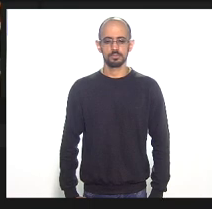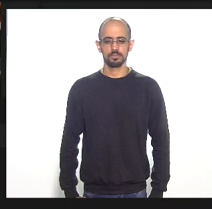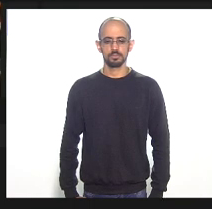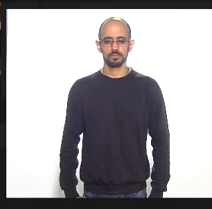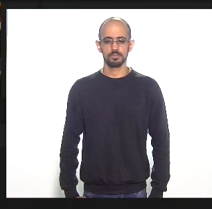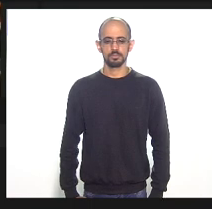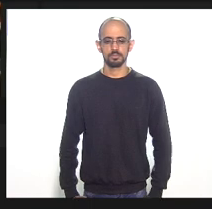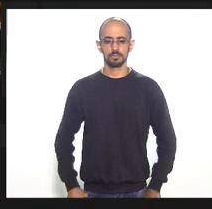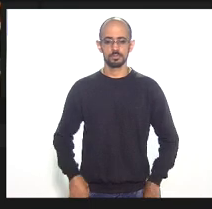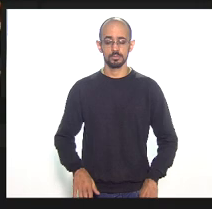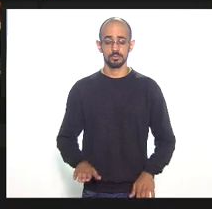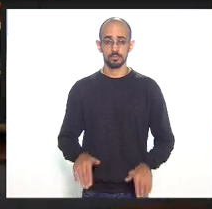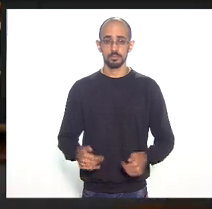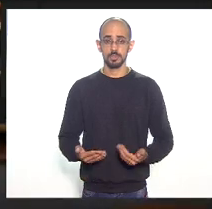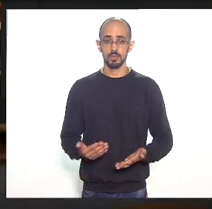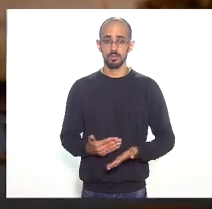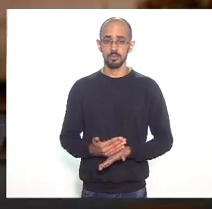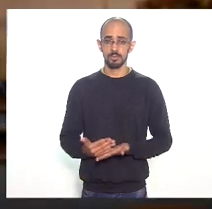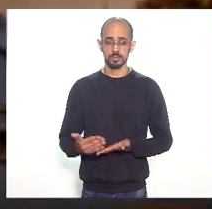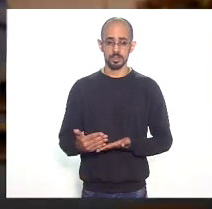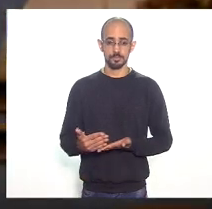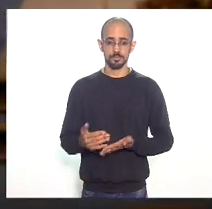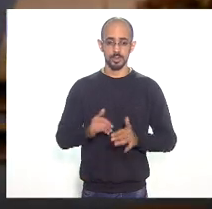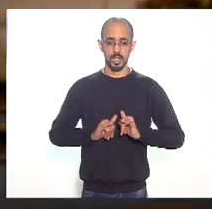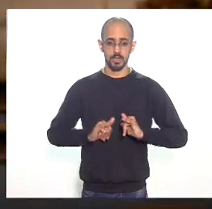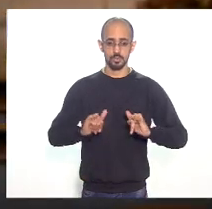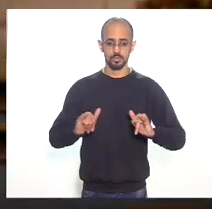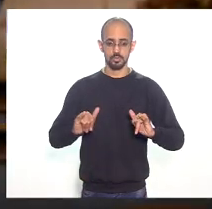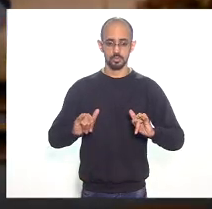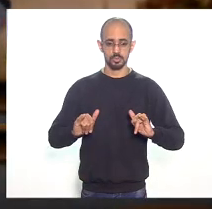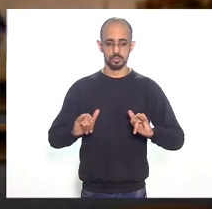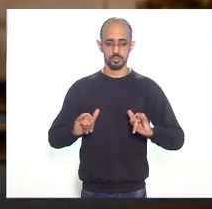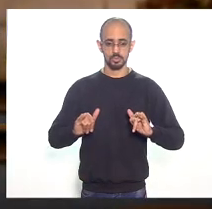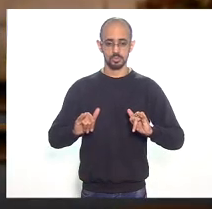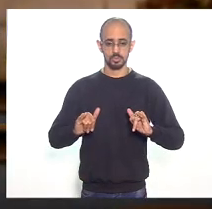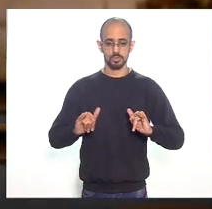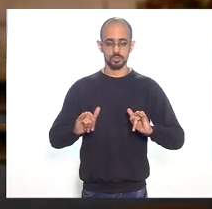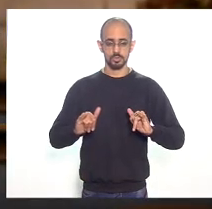Bem, então vamos lá. Anuncio. Está vendo o número legal.